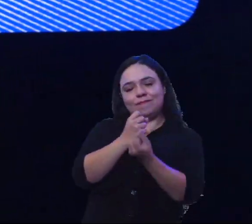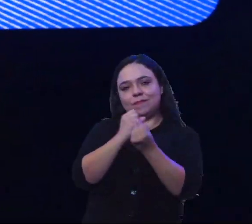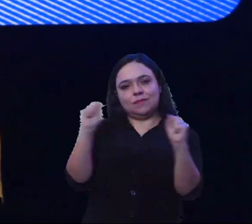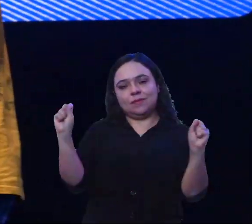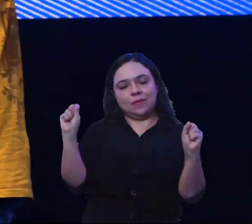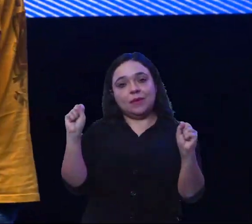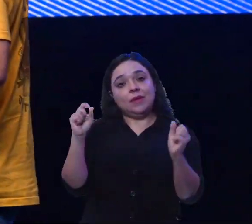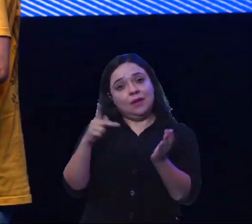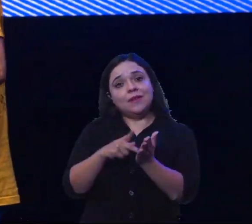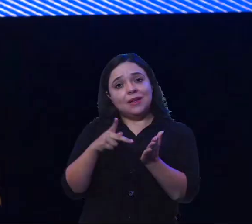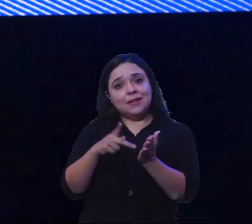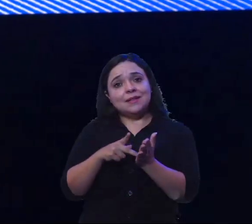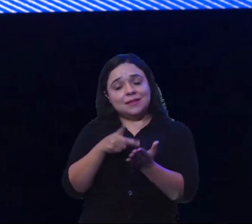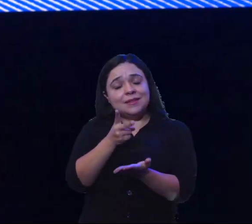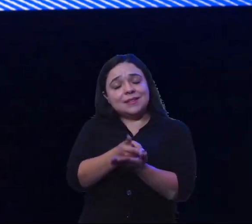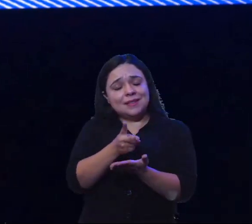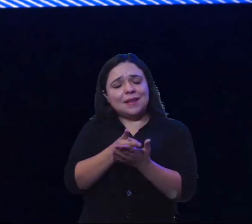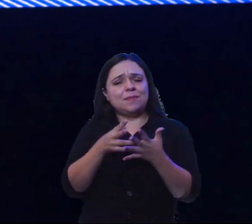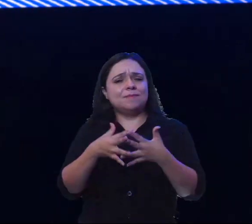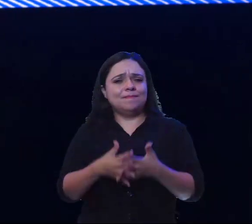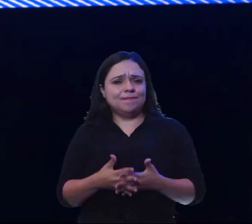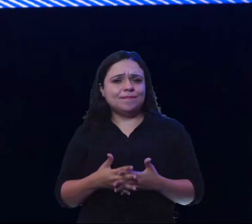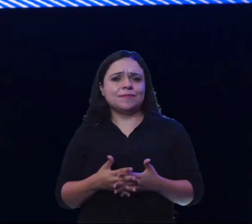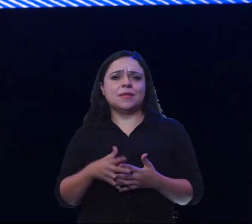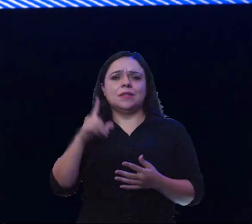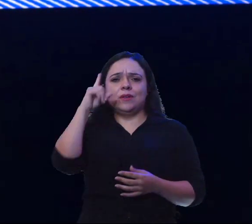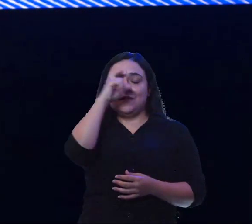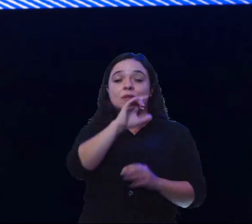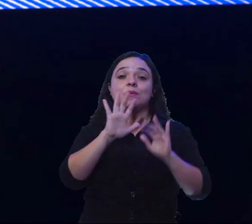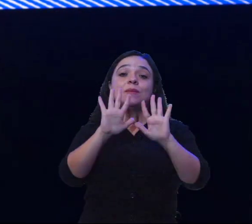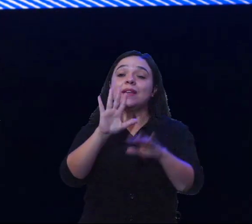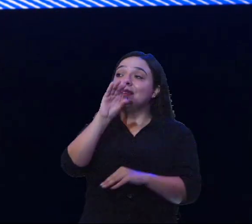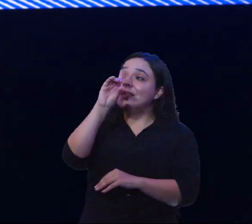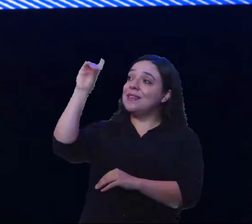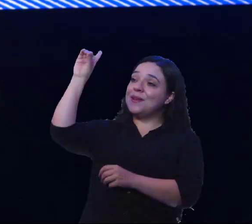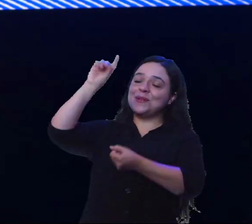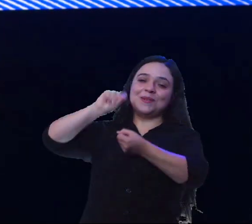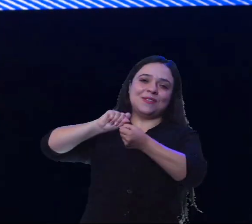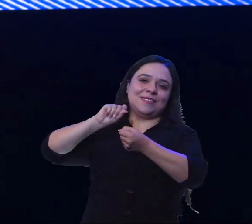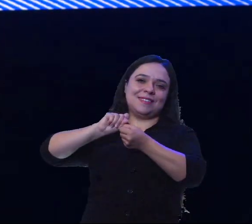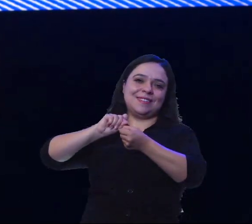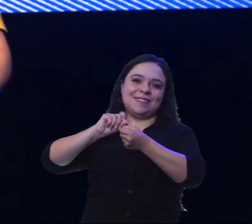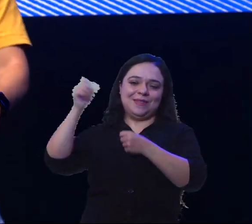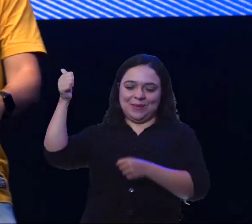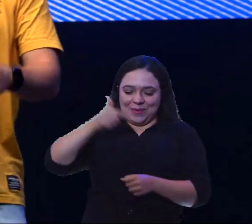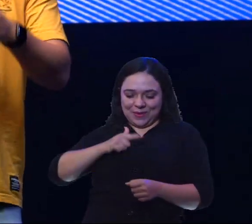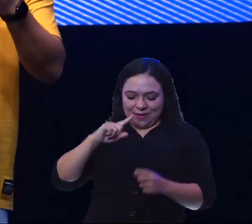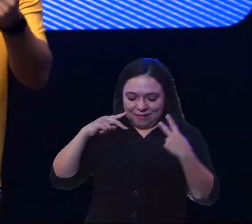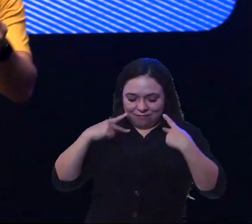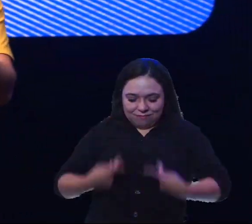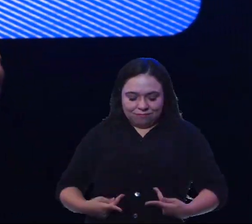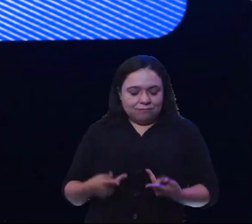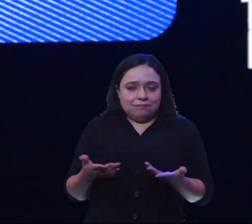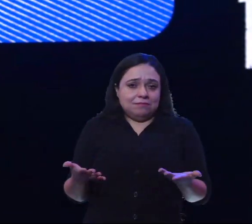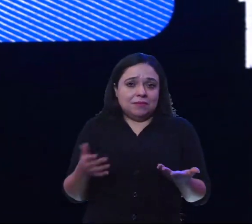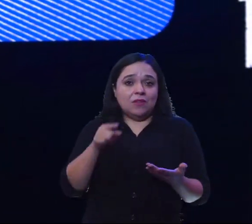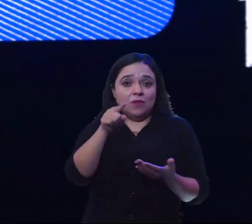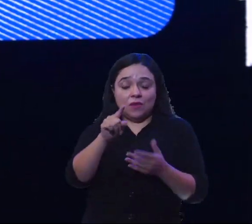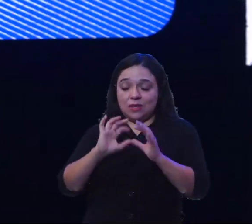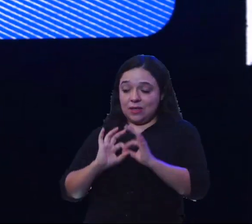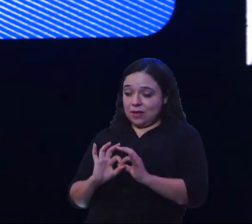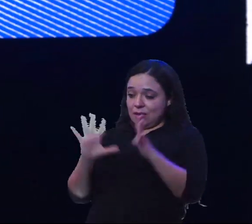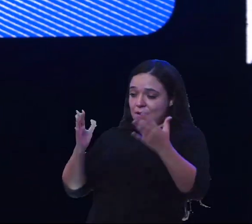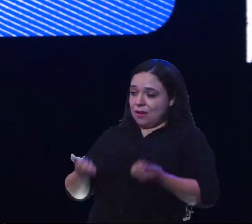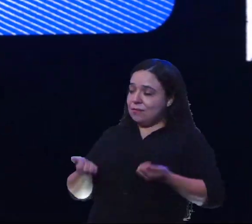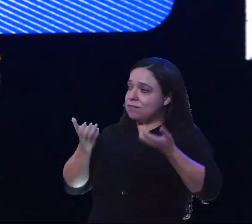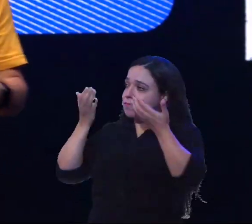vai ser difícil, sempre vai ser complicado, porque vai ser Deus que vai fazer através de você. Mas se você não se colocar à disposição e não tiver